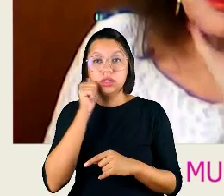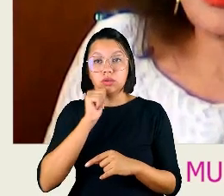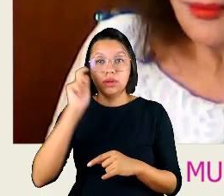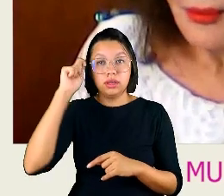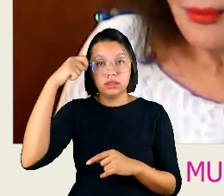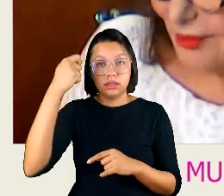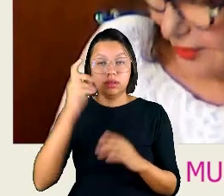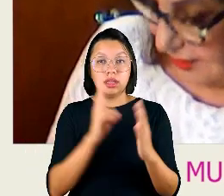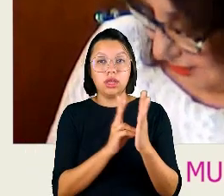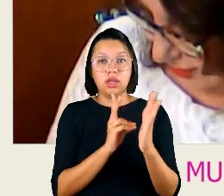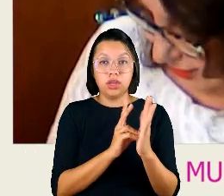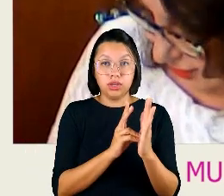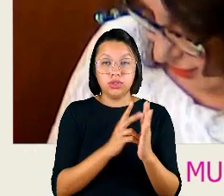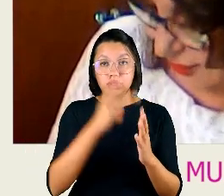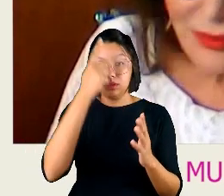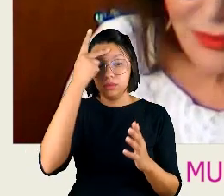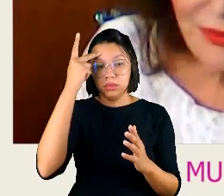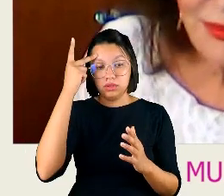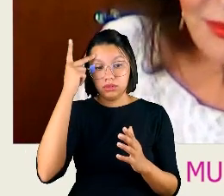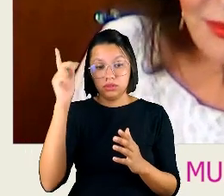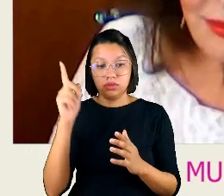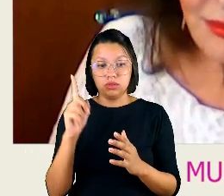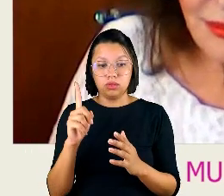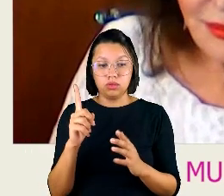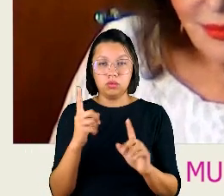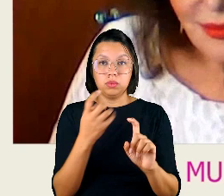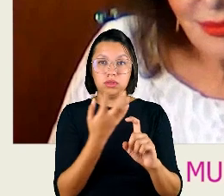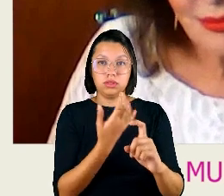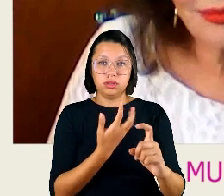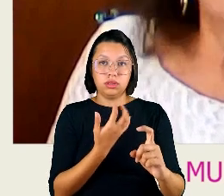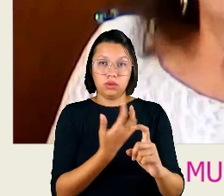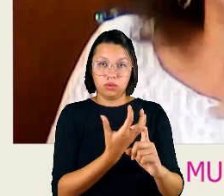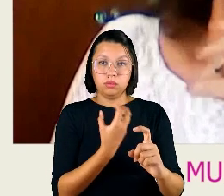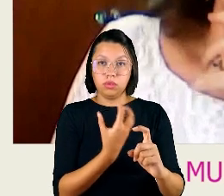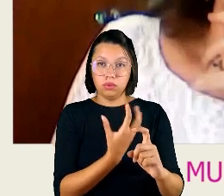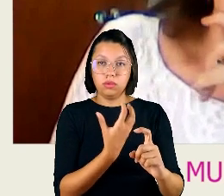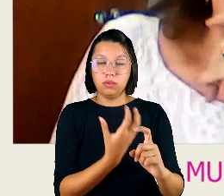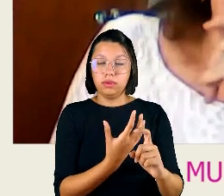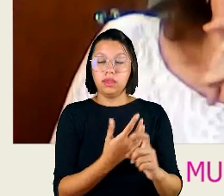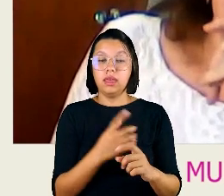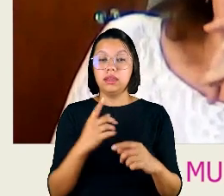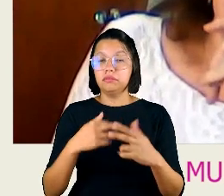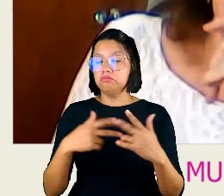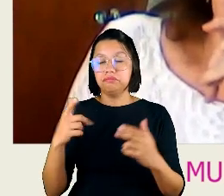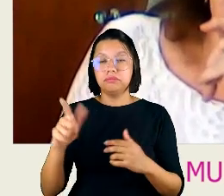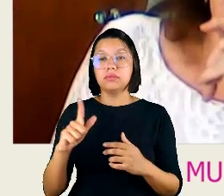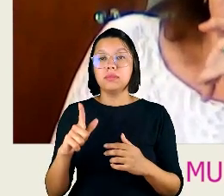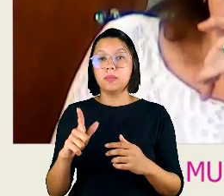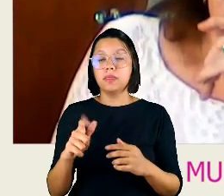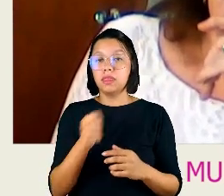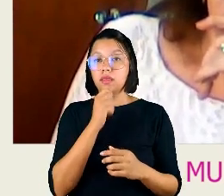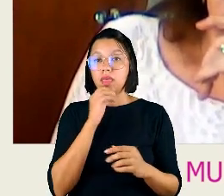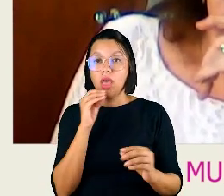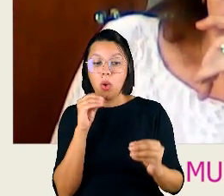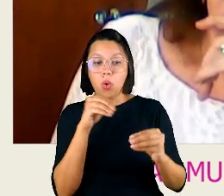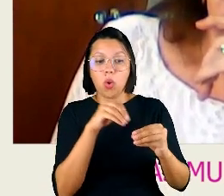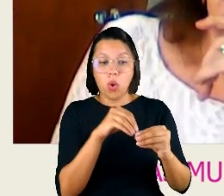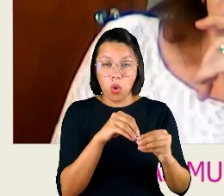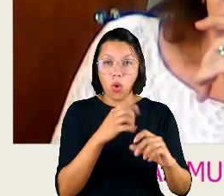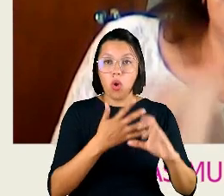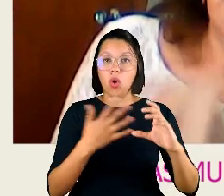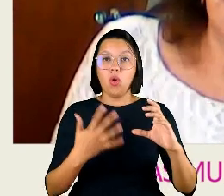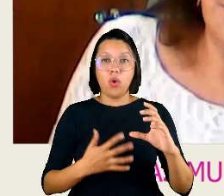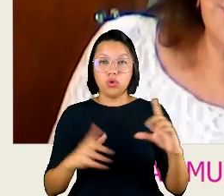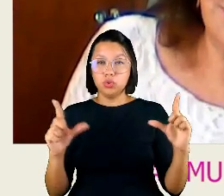pessoas não binárias, mulheres trans, etc., elas estão ainda encaixadas dentro de estereótipos muito reduzidos do